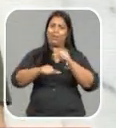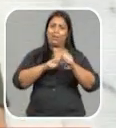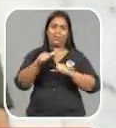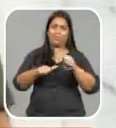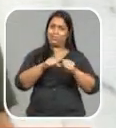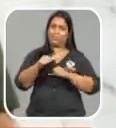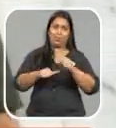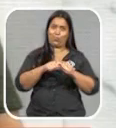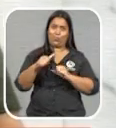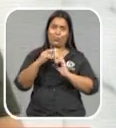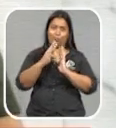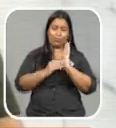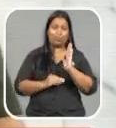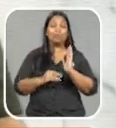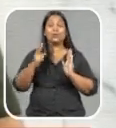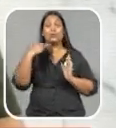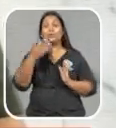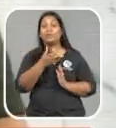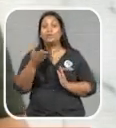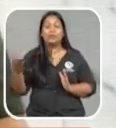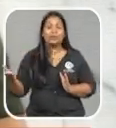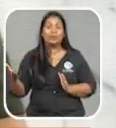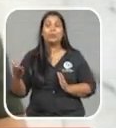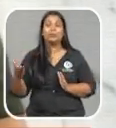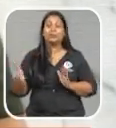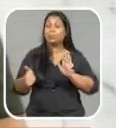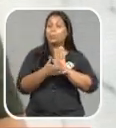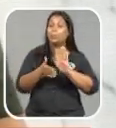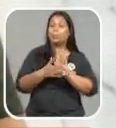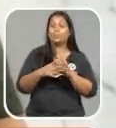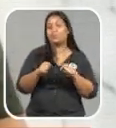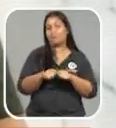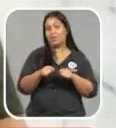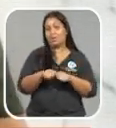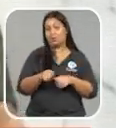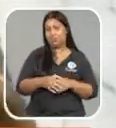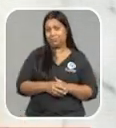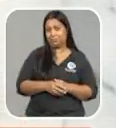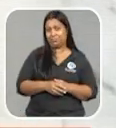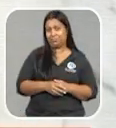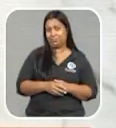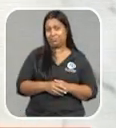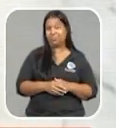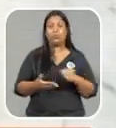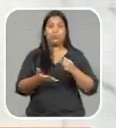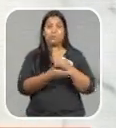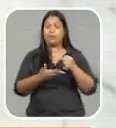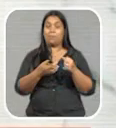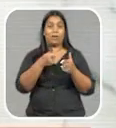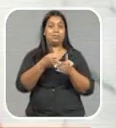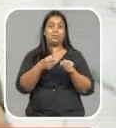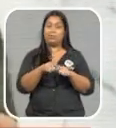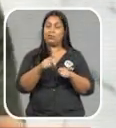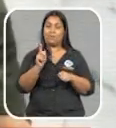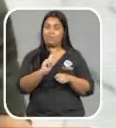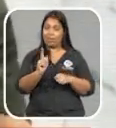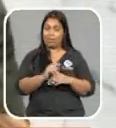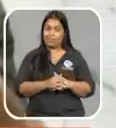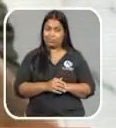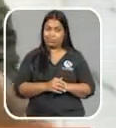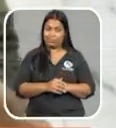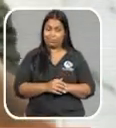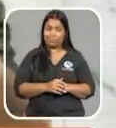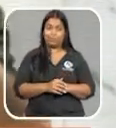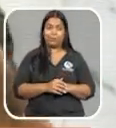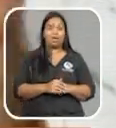oposição Sei. Que faz propositura. Os da base não faz, a maioria não faz. E derruba todas as emendas a mando do governo.